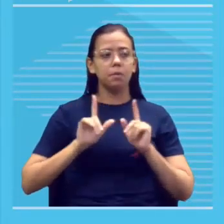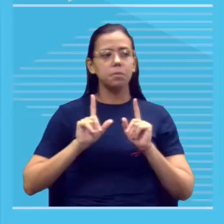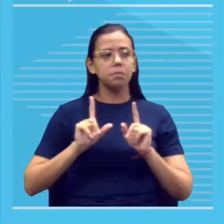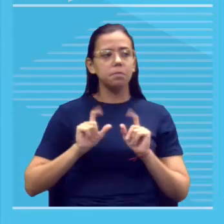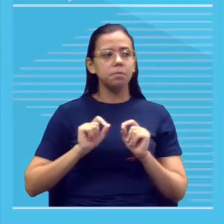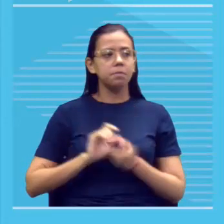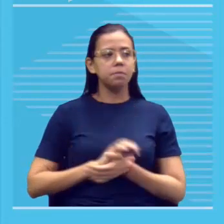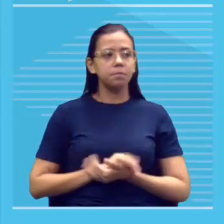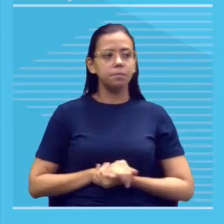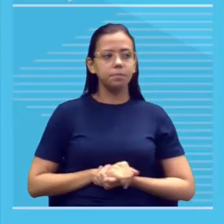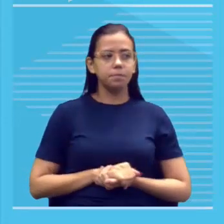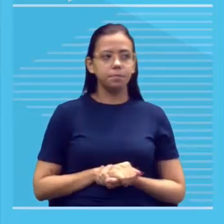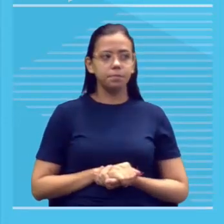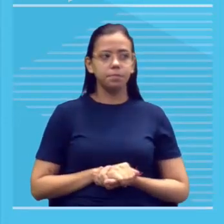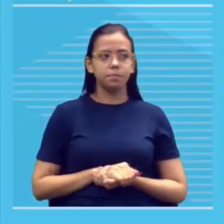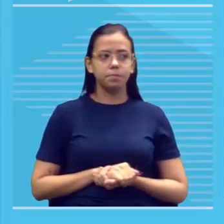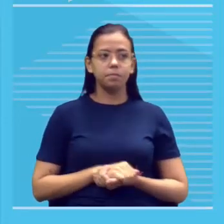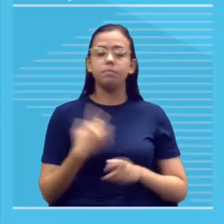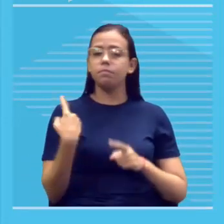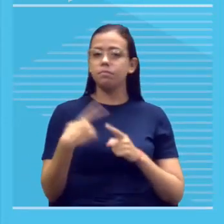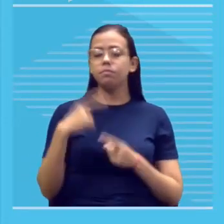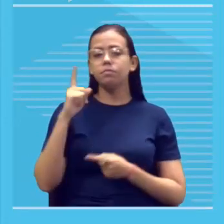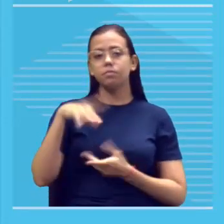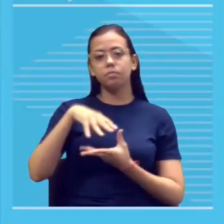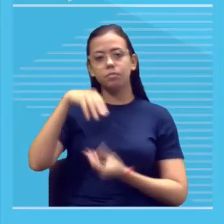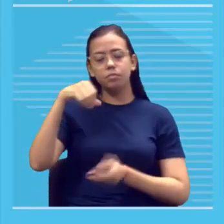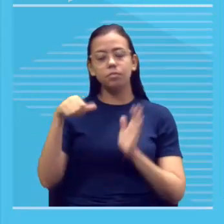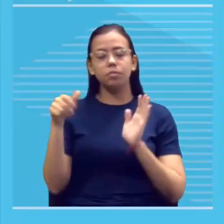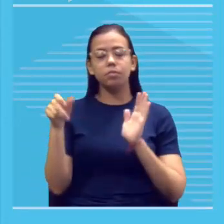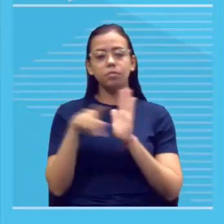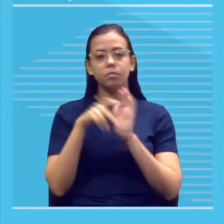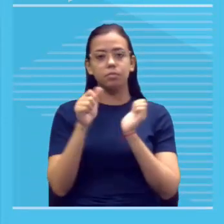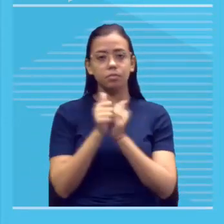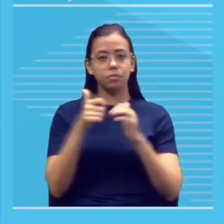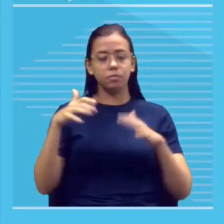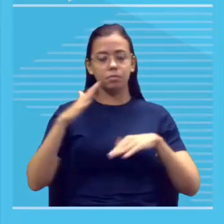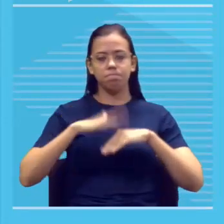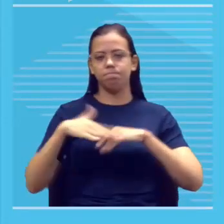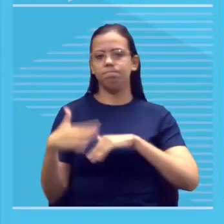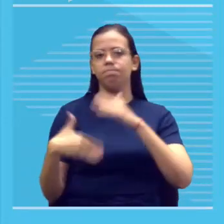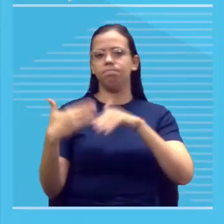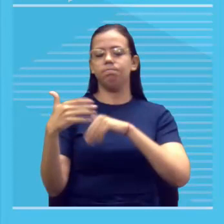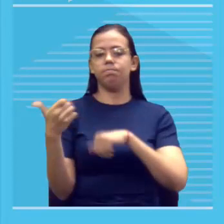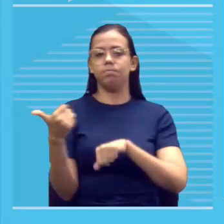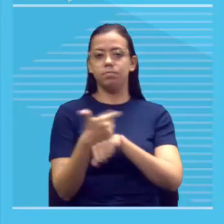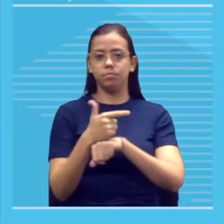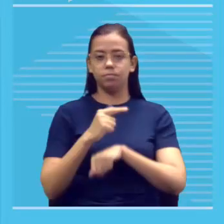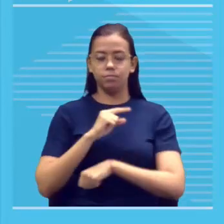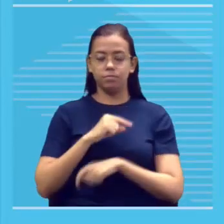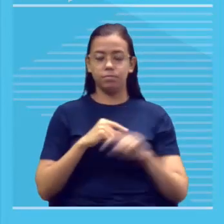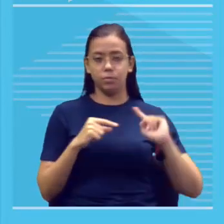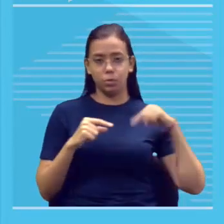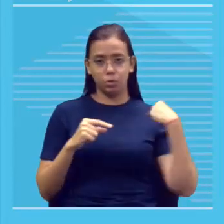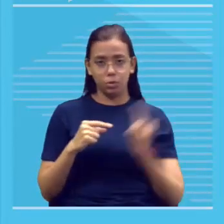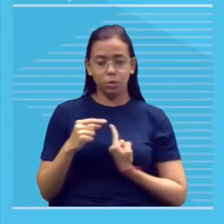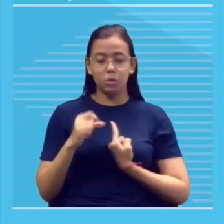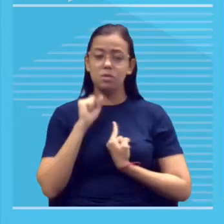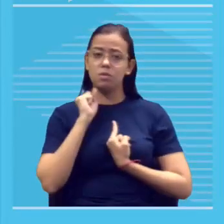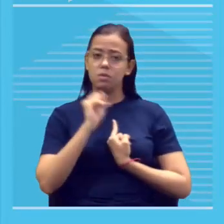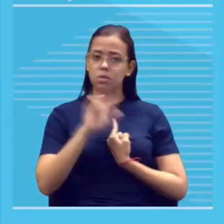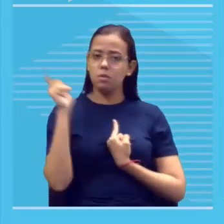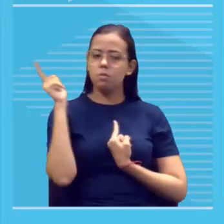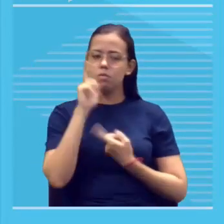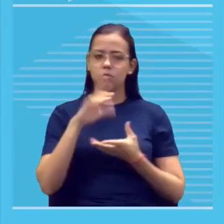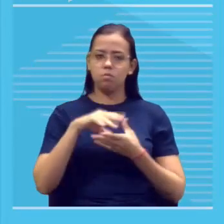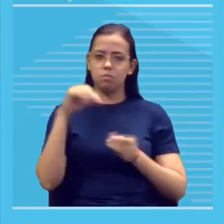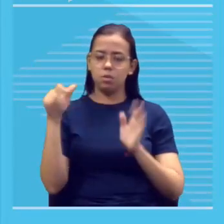necessário ele era o espírito de luz muito mais evoluído que nós quando você se torna o espírito de